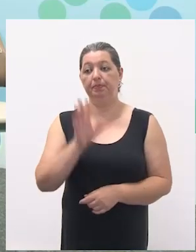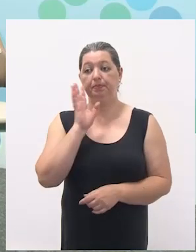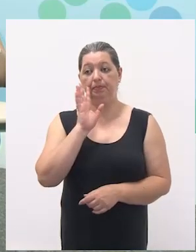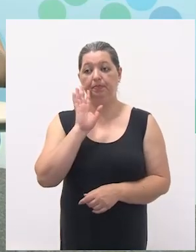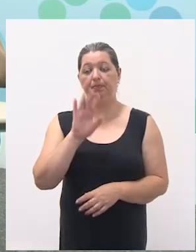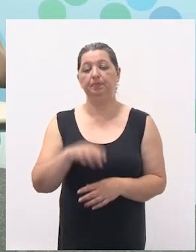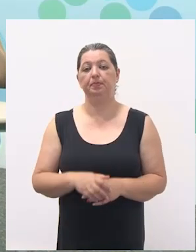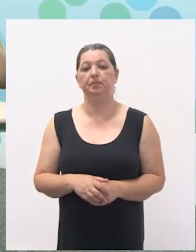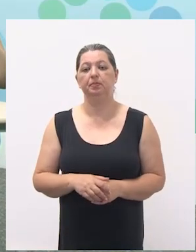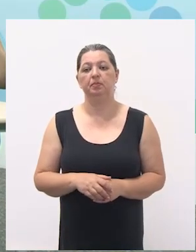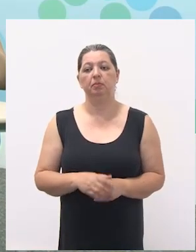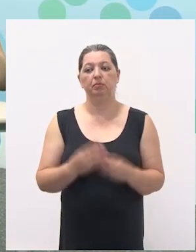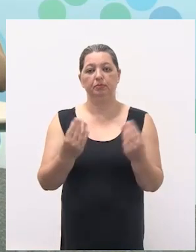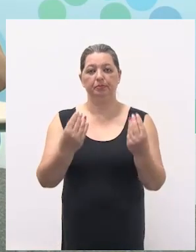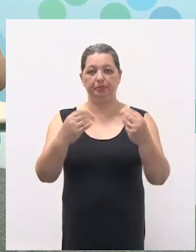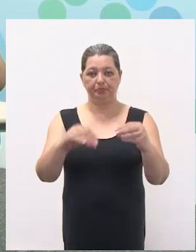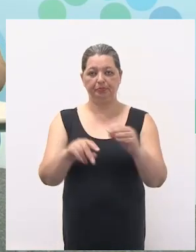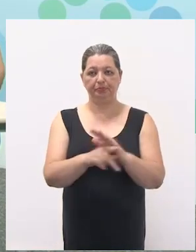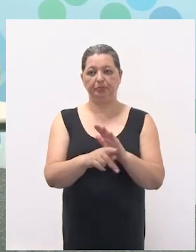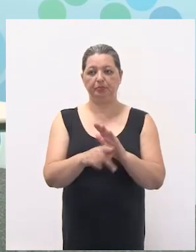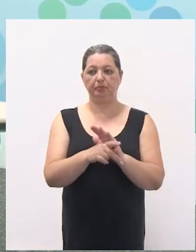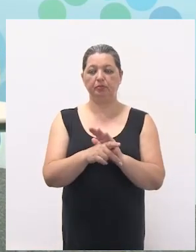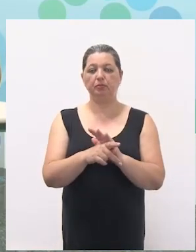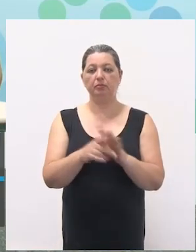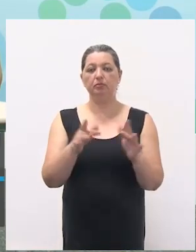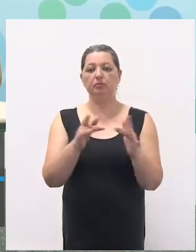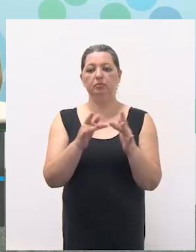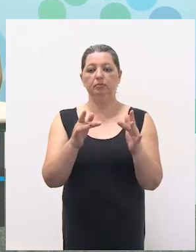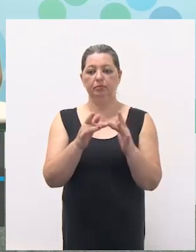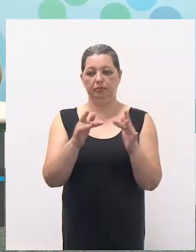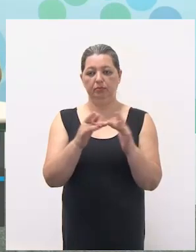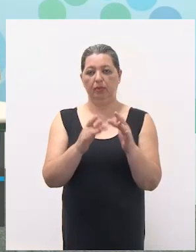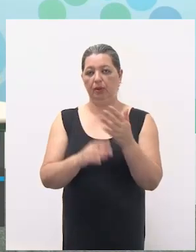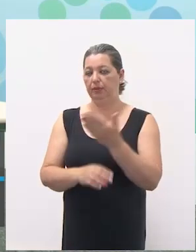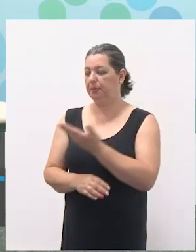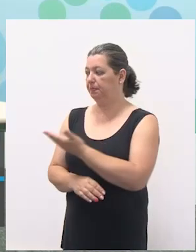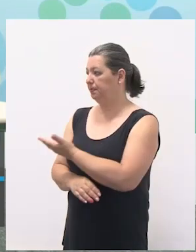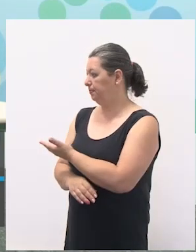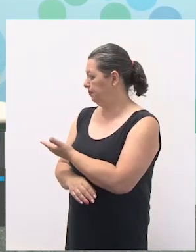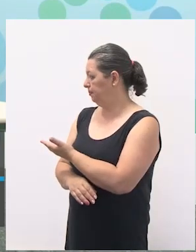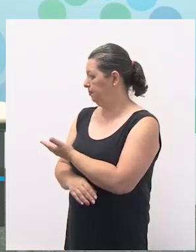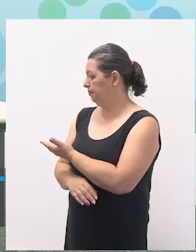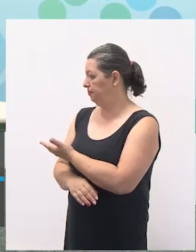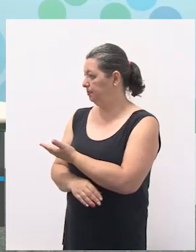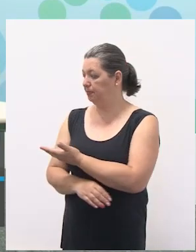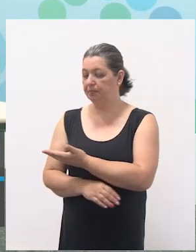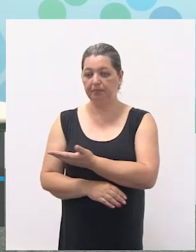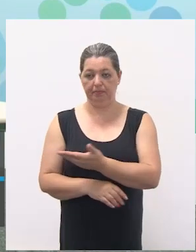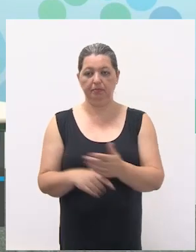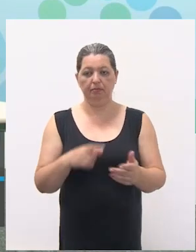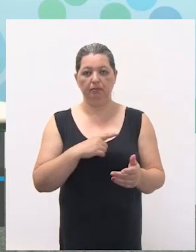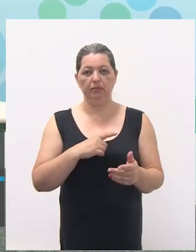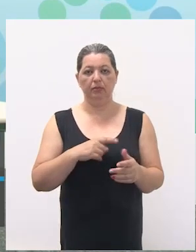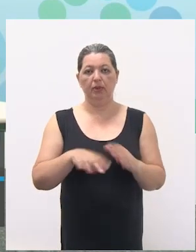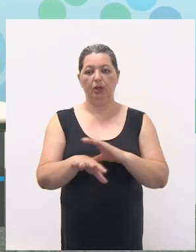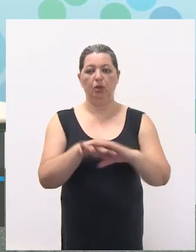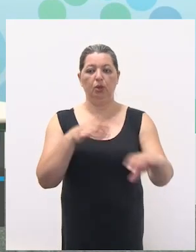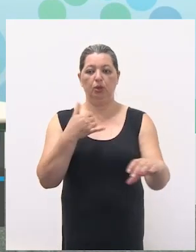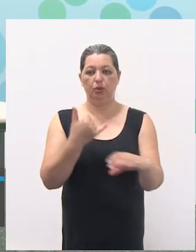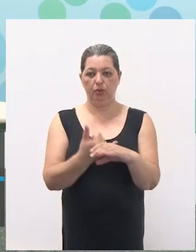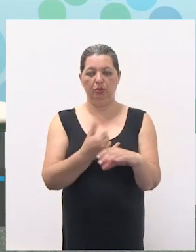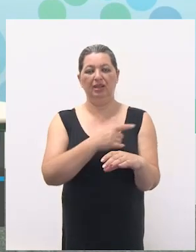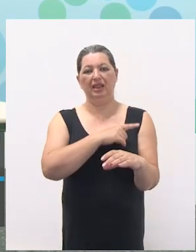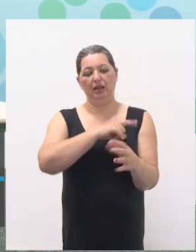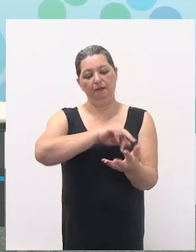gente colocou aqui para vocês no GC o contato do Giovanni, tá? Ele tem, dentro do YouTube, ele tem aí uma série